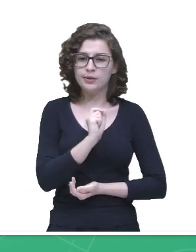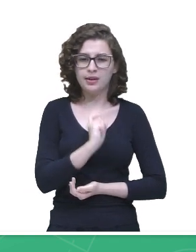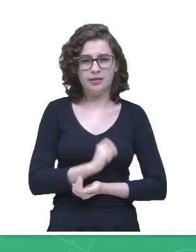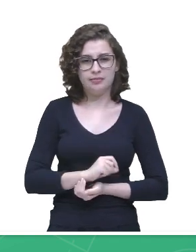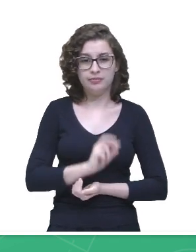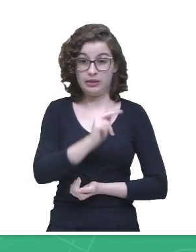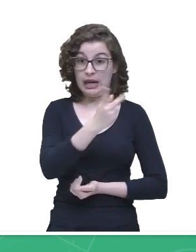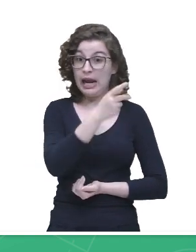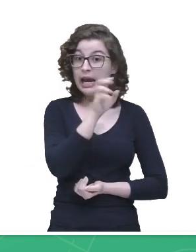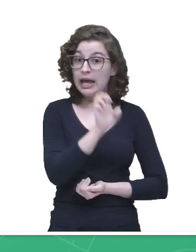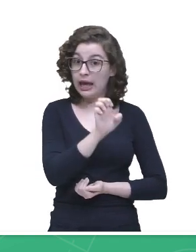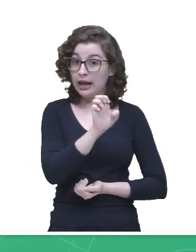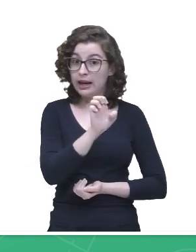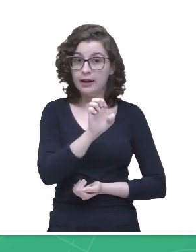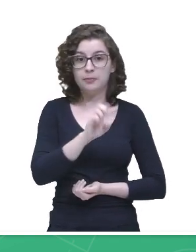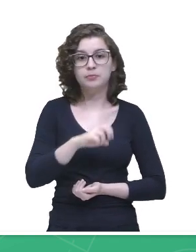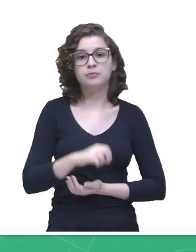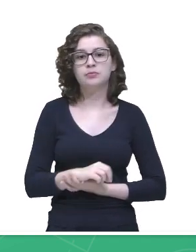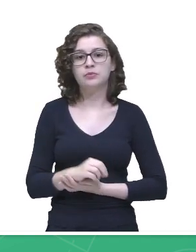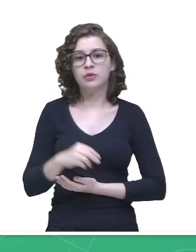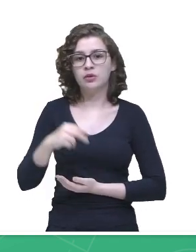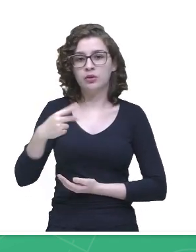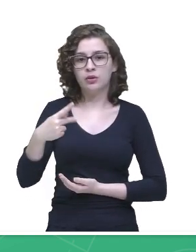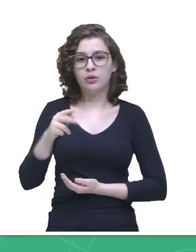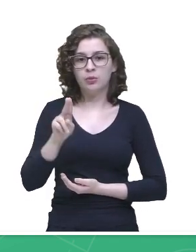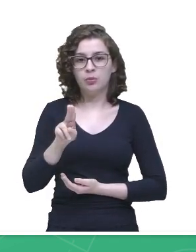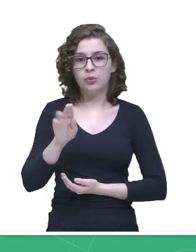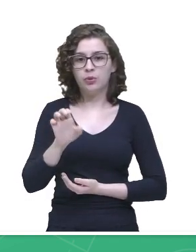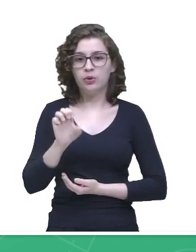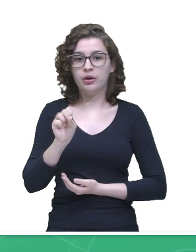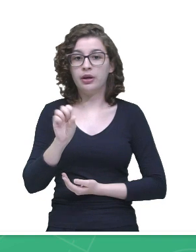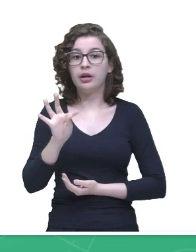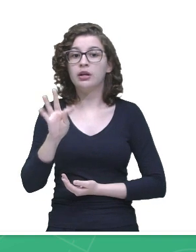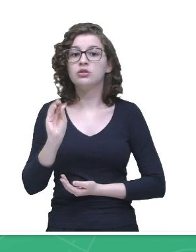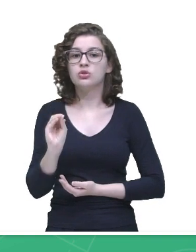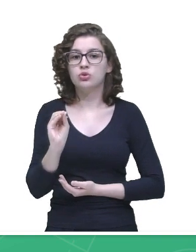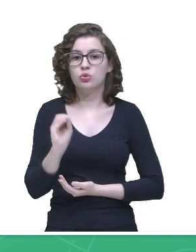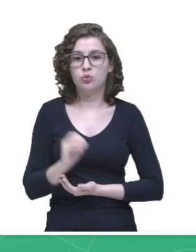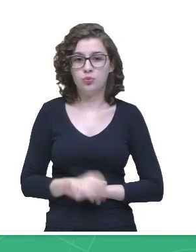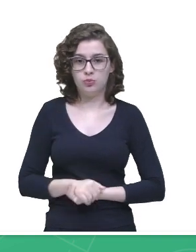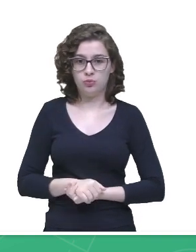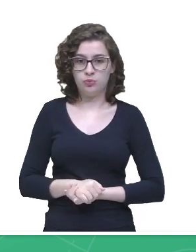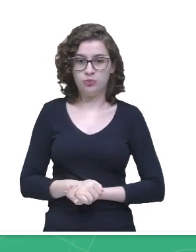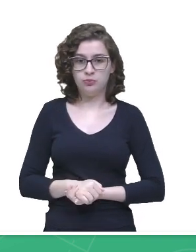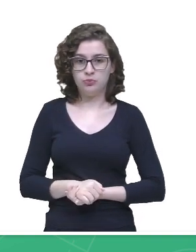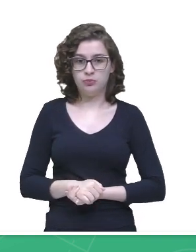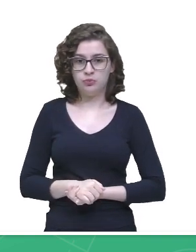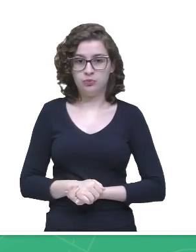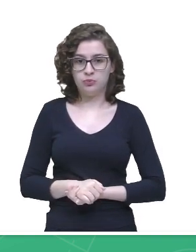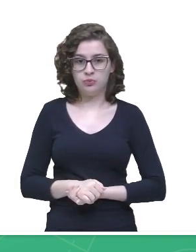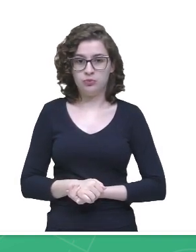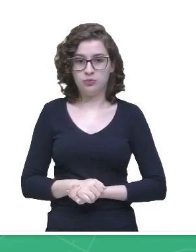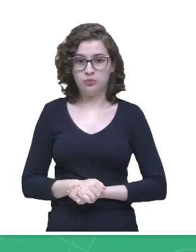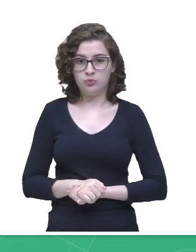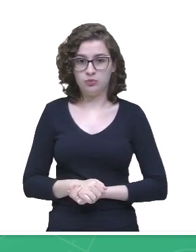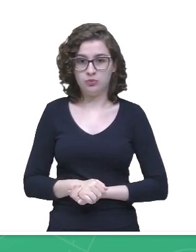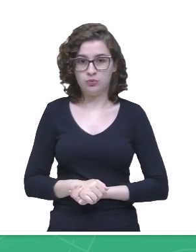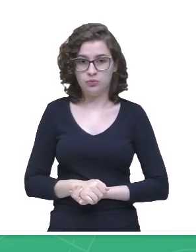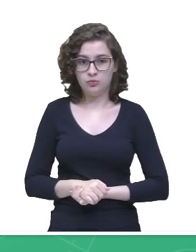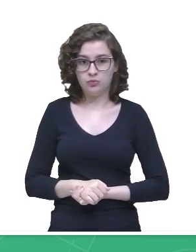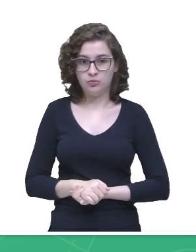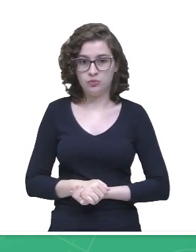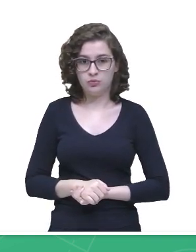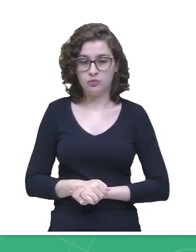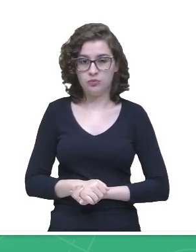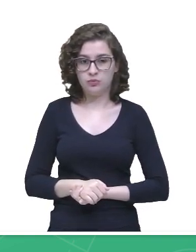yo no he puesto, olha, yo no he puesto, ok? La maleta para el